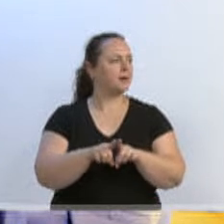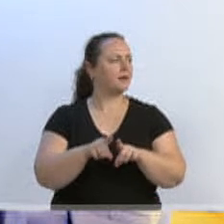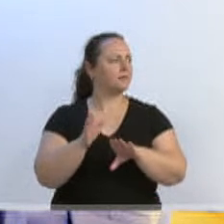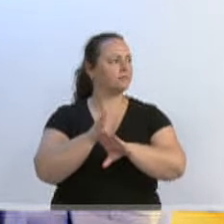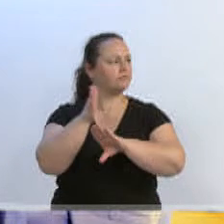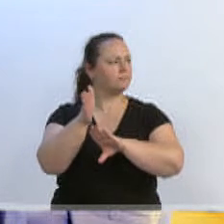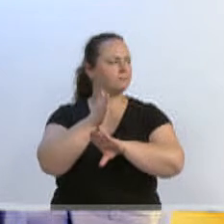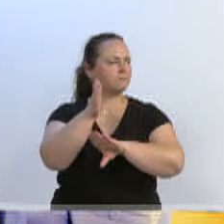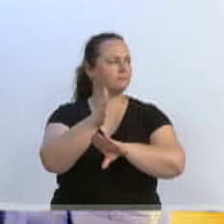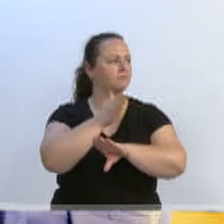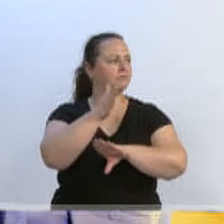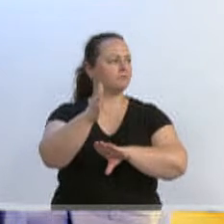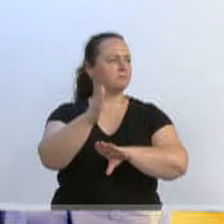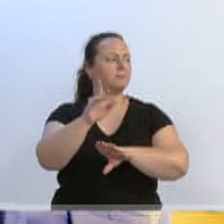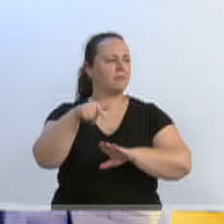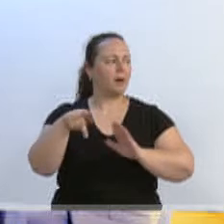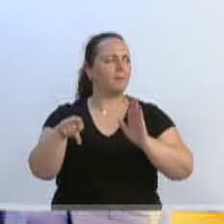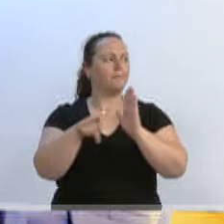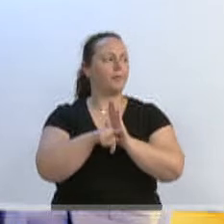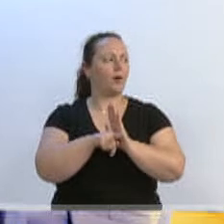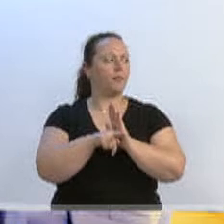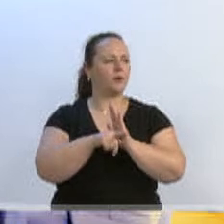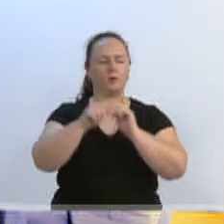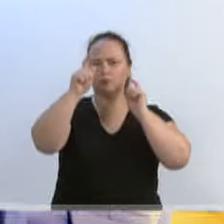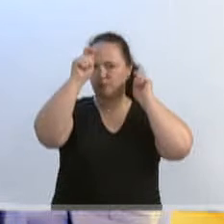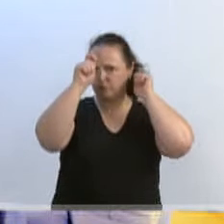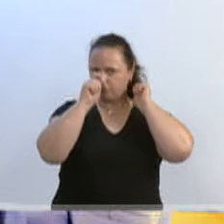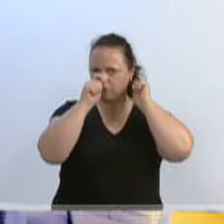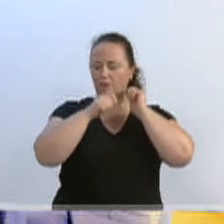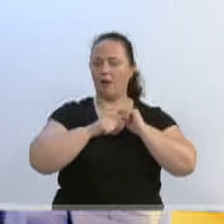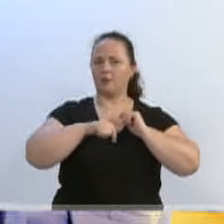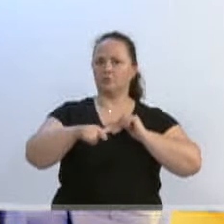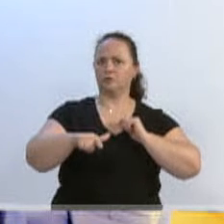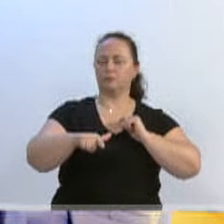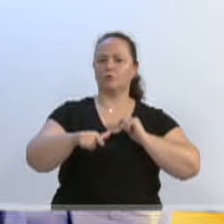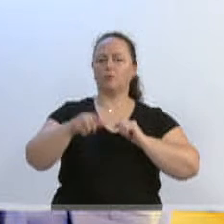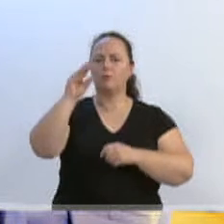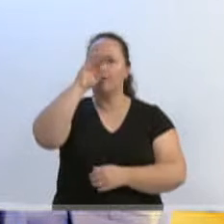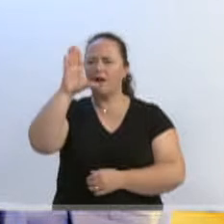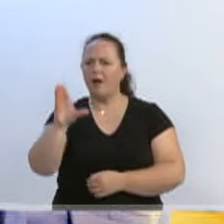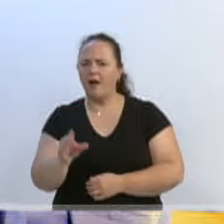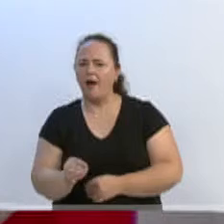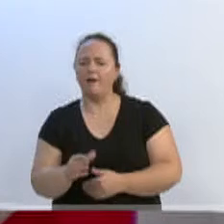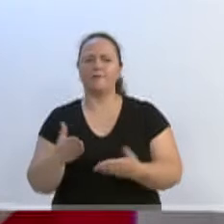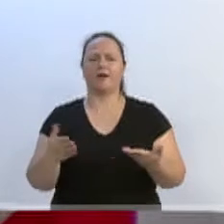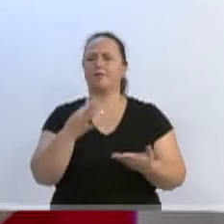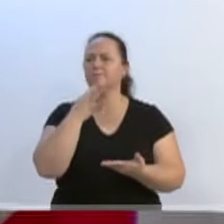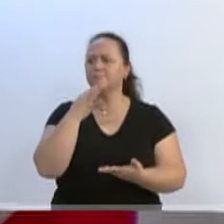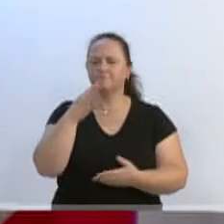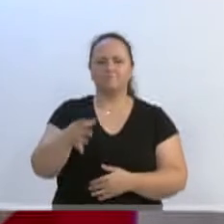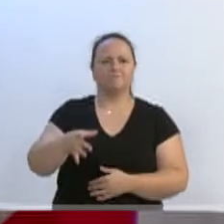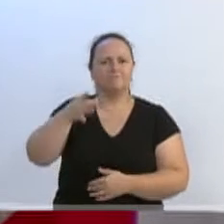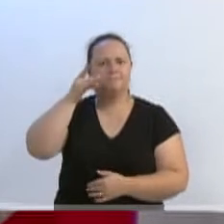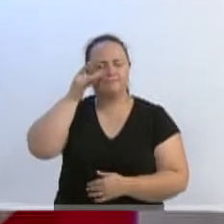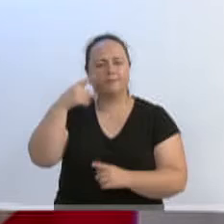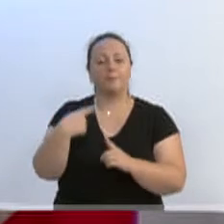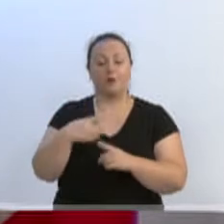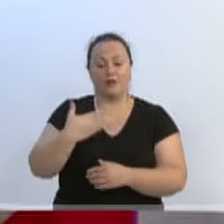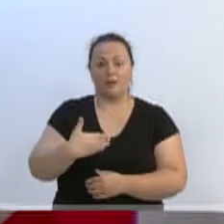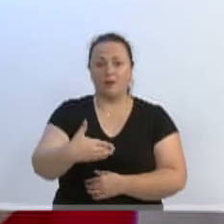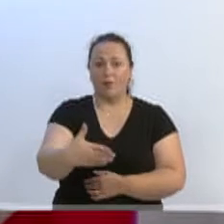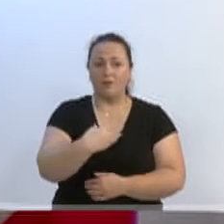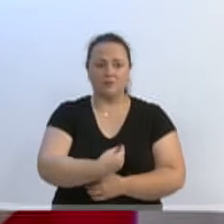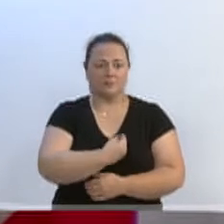de uma missão de paz boina azul da onu no país da áfrica conhecendo a realidade que nós enquanto vivemos aqui não